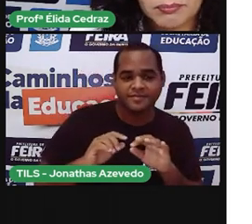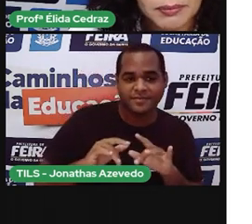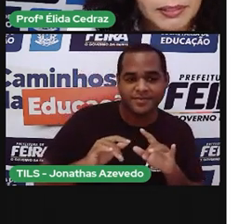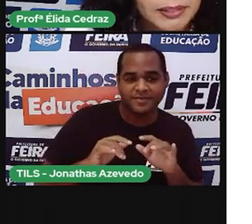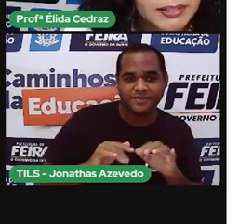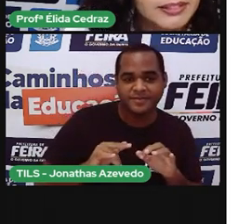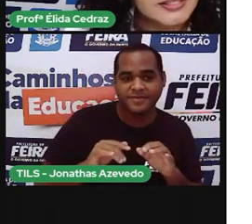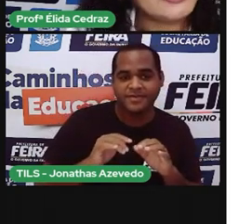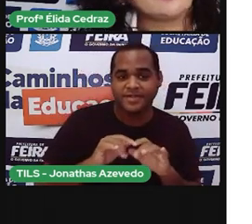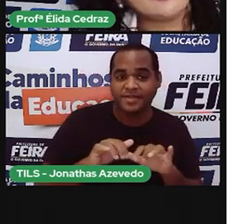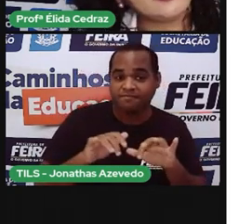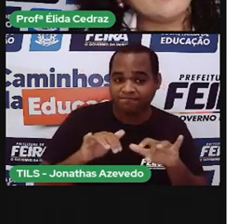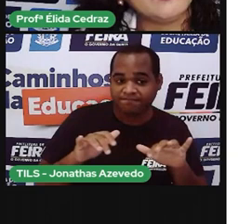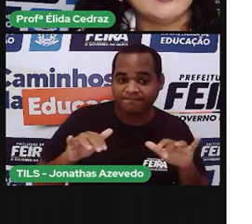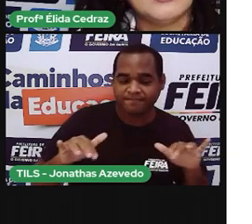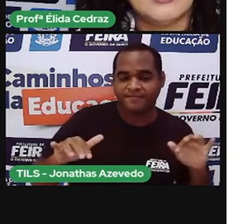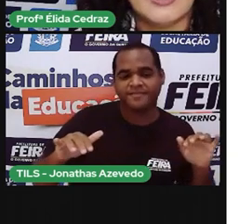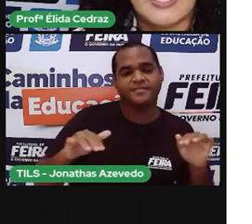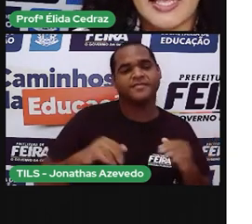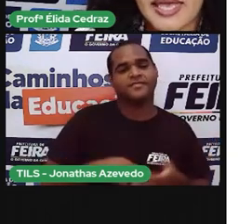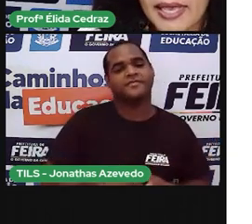um Pianinho